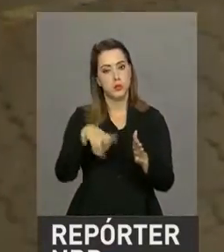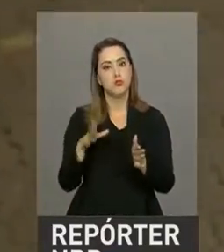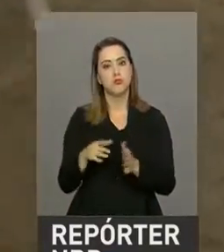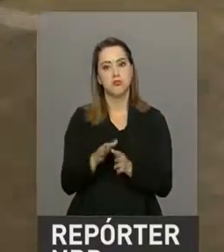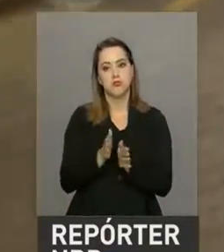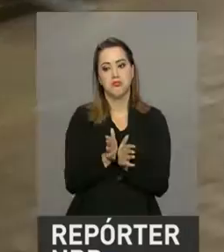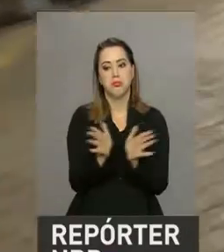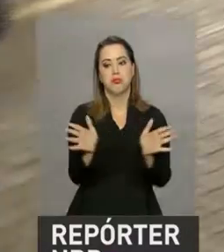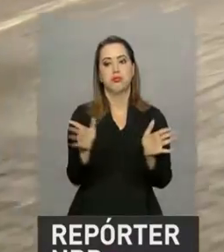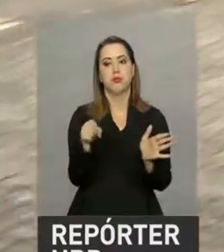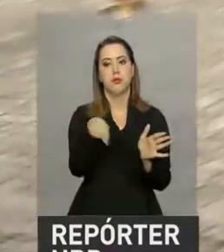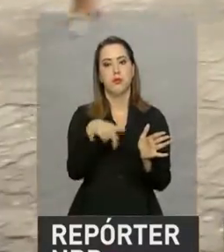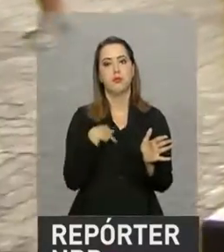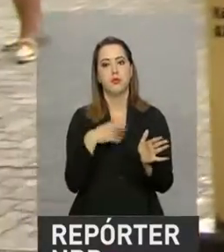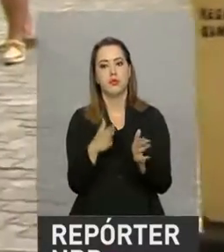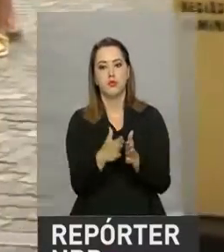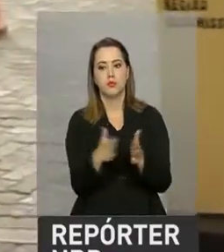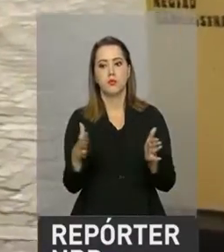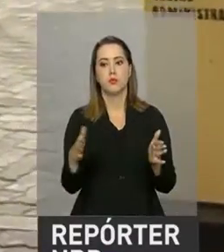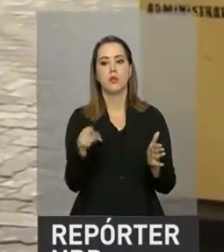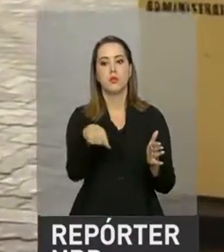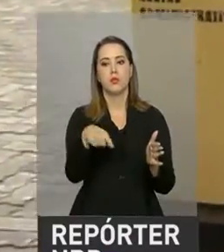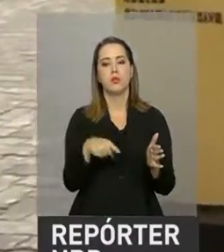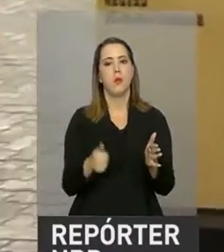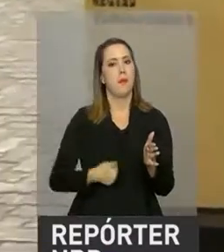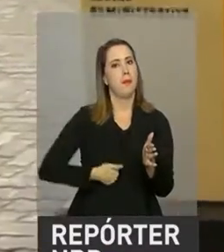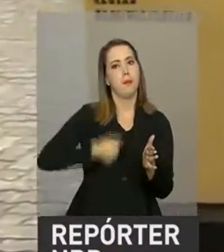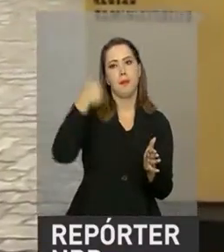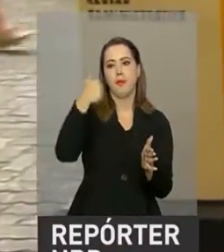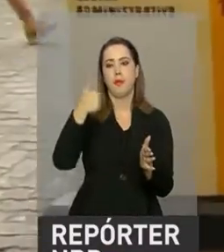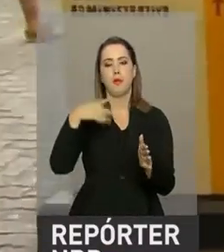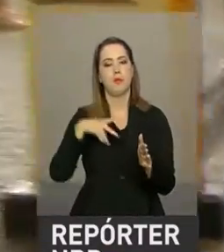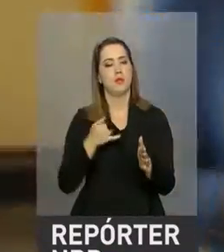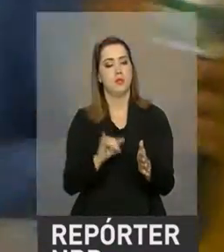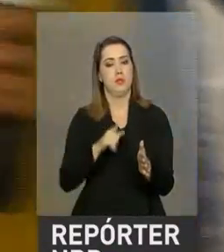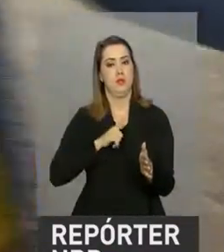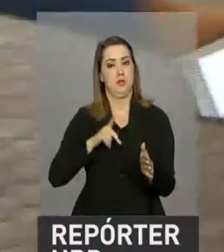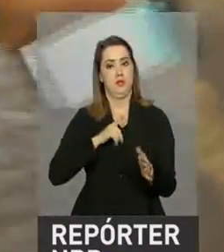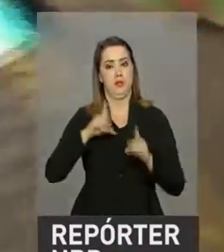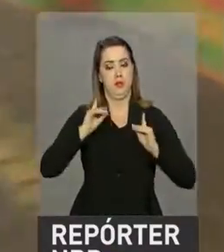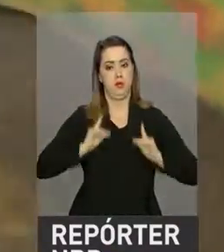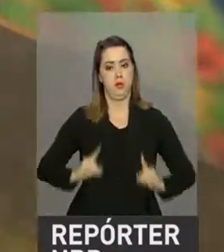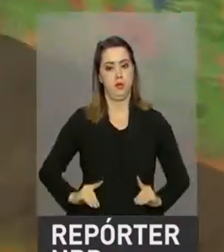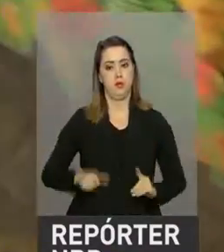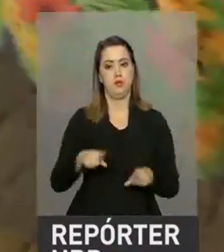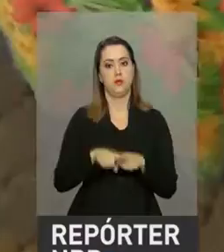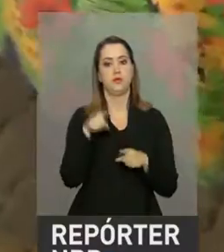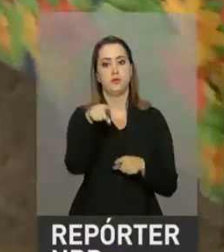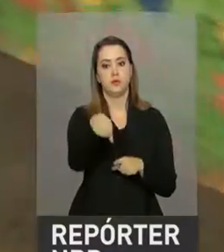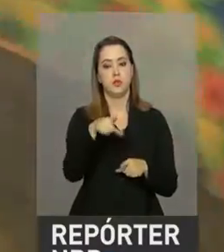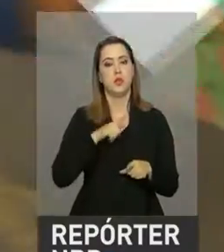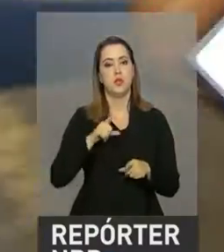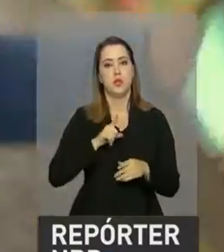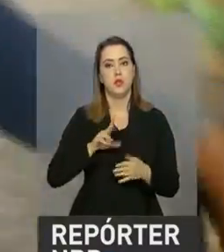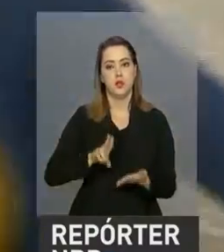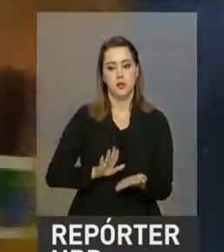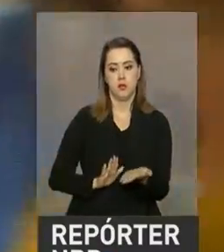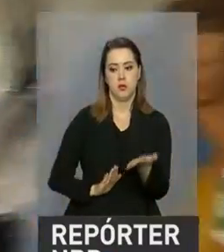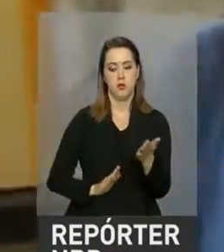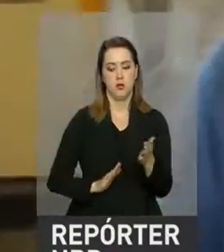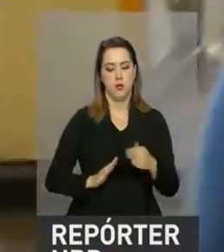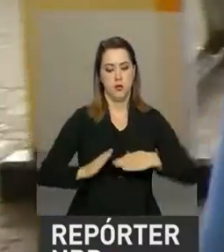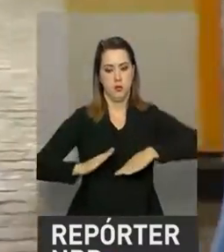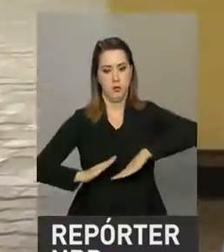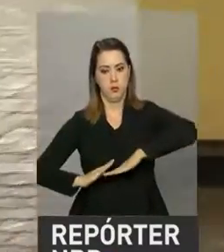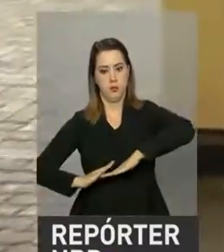eles são bem largos e facilitam a mobilidade de quem tem algum tipo de deficiência. Nessa barraca aqui do lado, uma rampa que facilita o